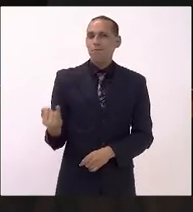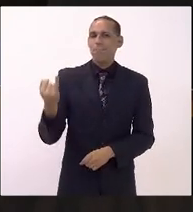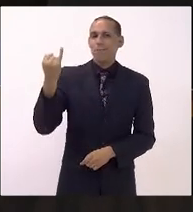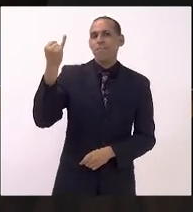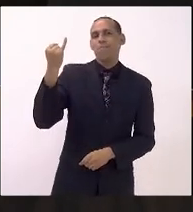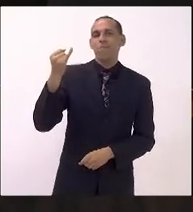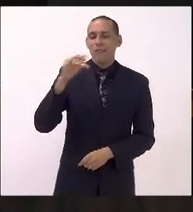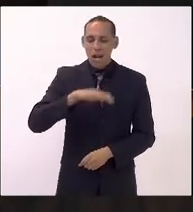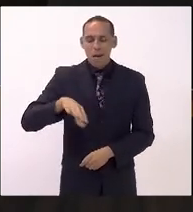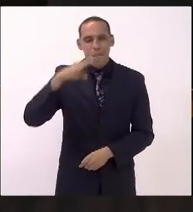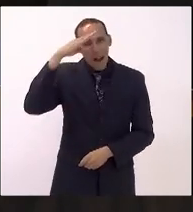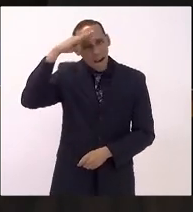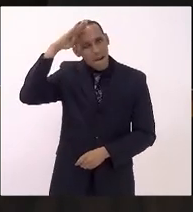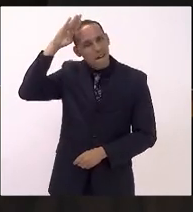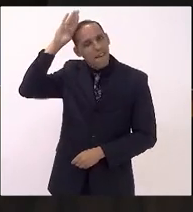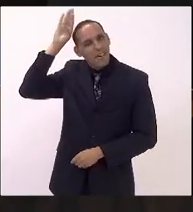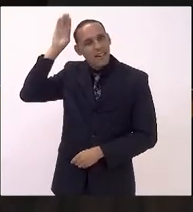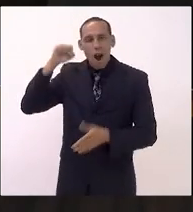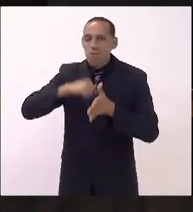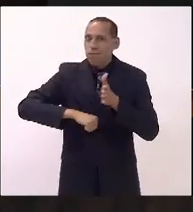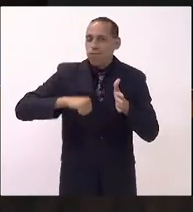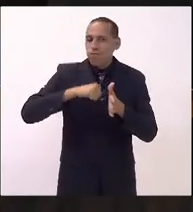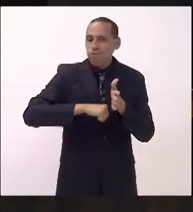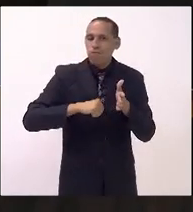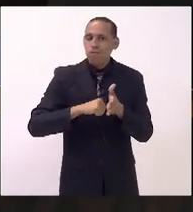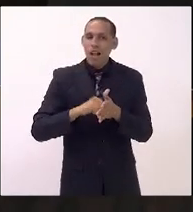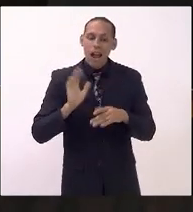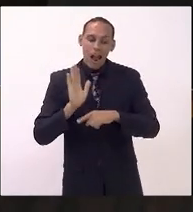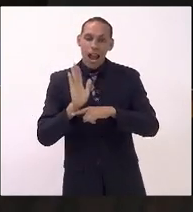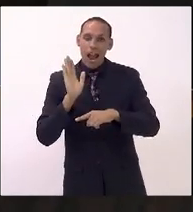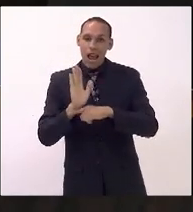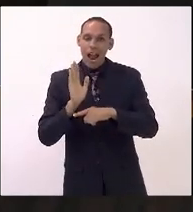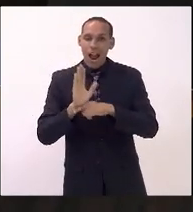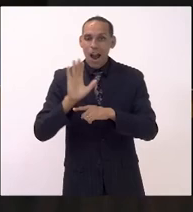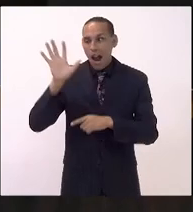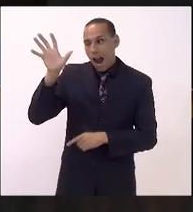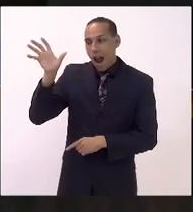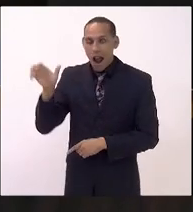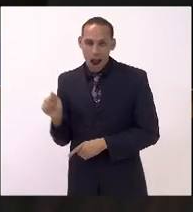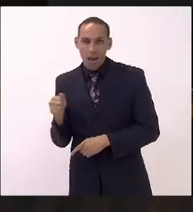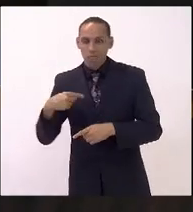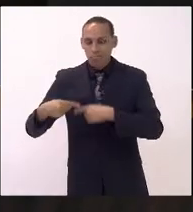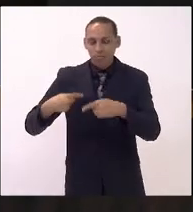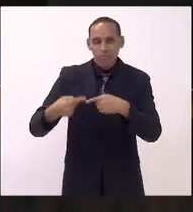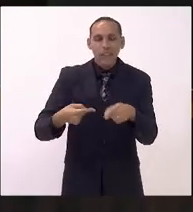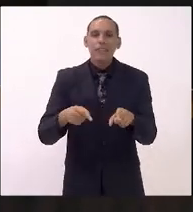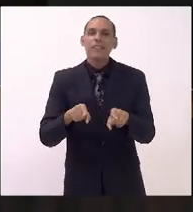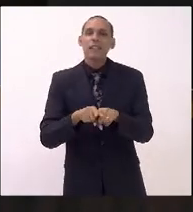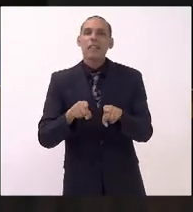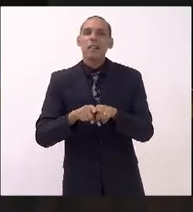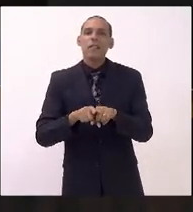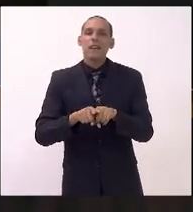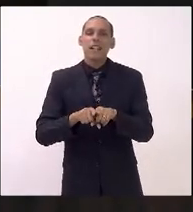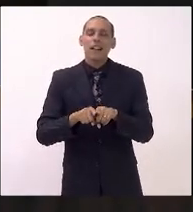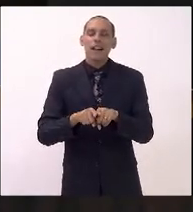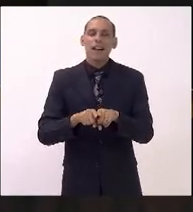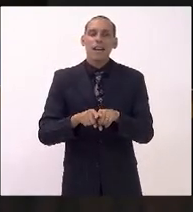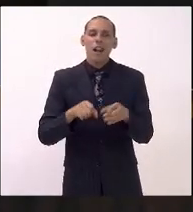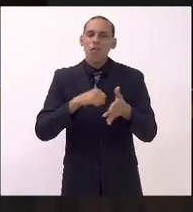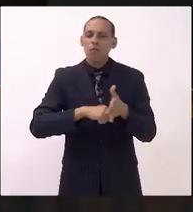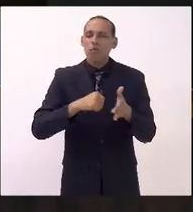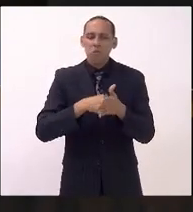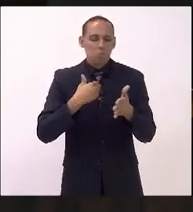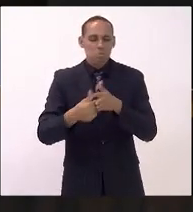no meio acadêmico, nas lutas a favor dos povos afrodescendentes, assim como na luta contra qualquer tipo